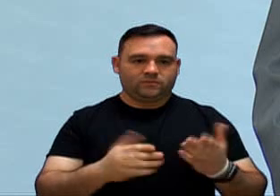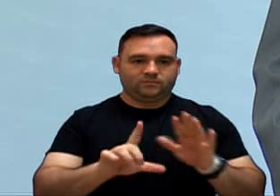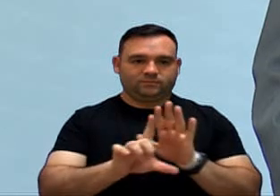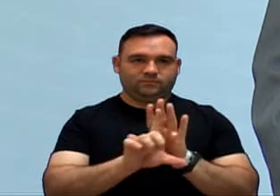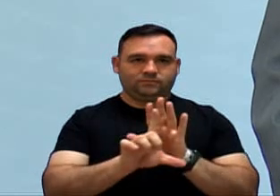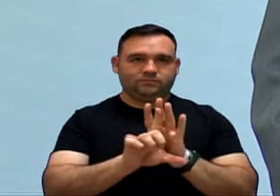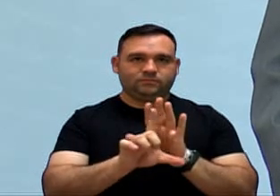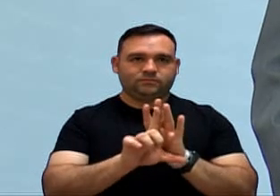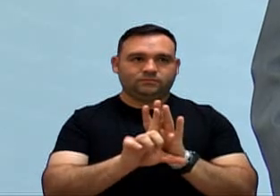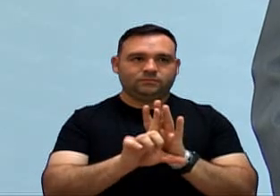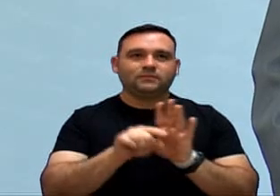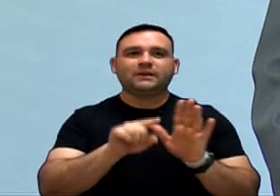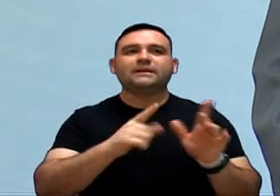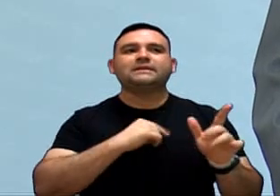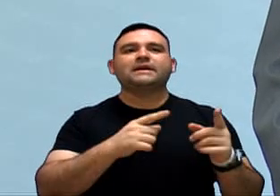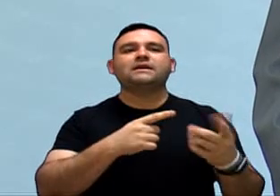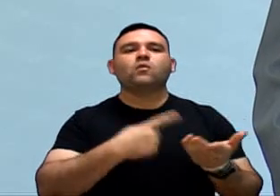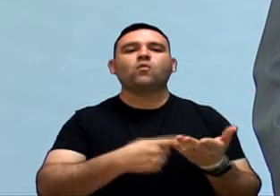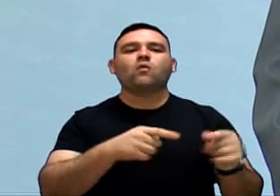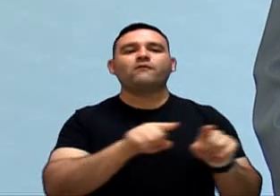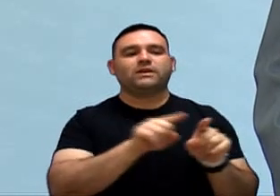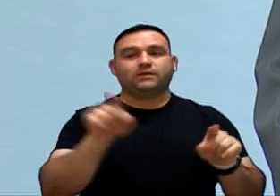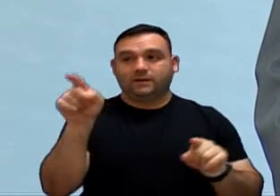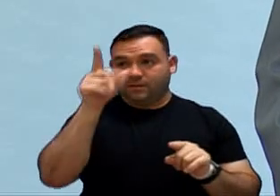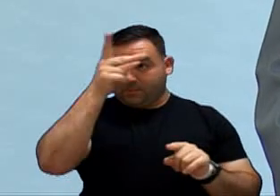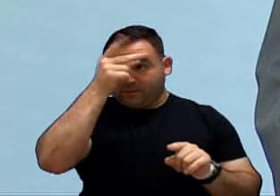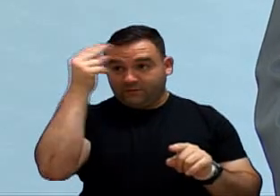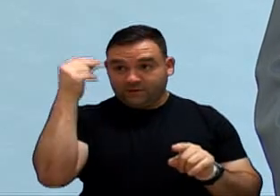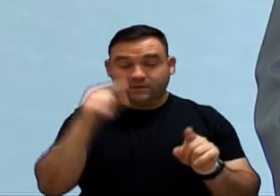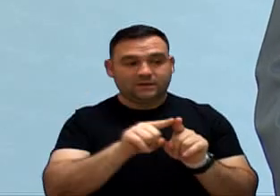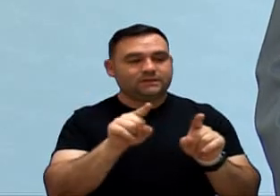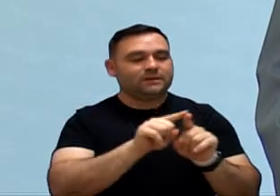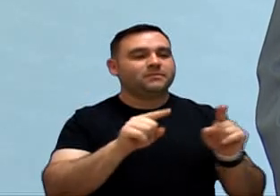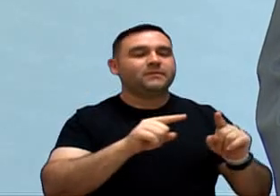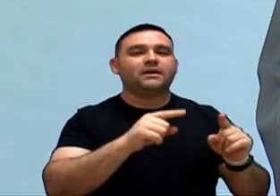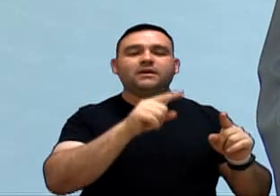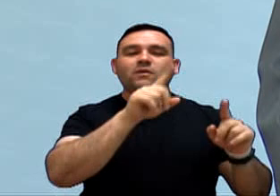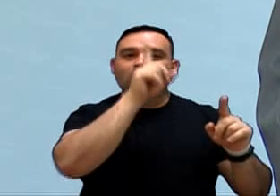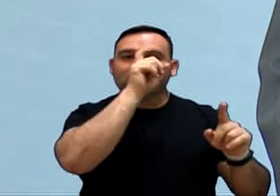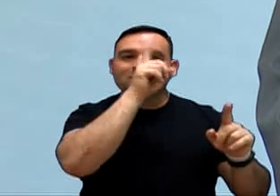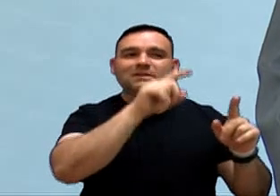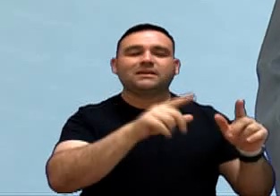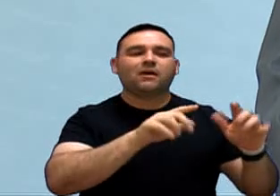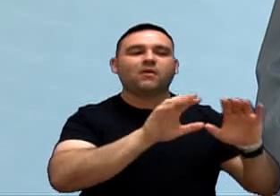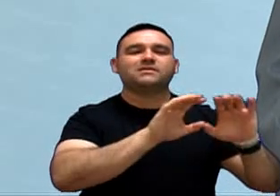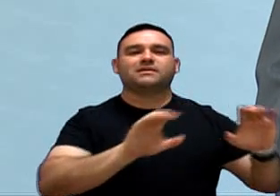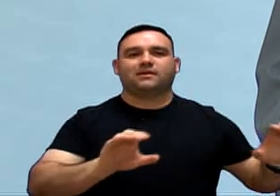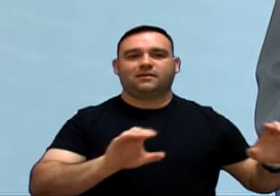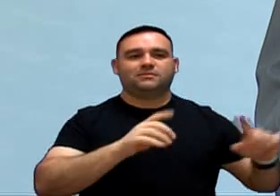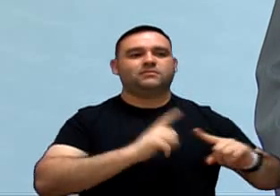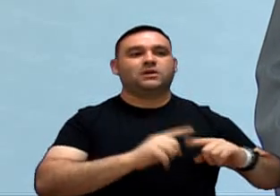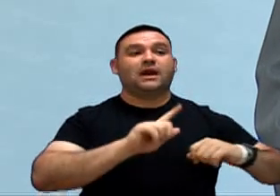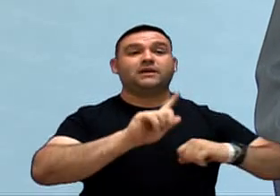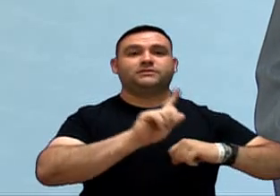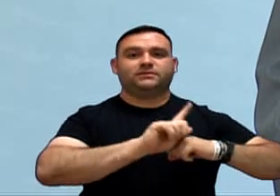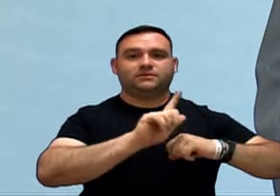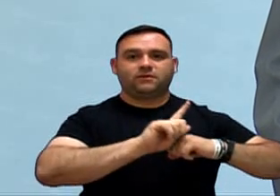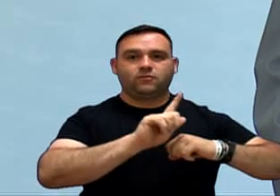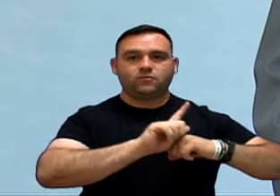lei de convênio entre a Prefeitura e a Santa Casa para a gestão da,